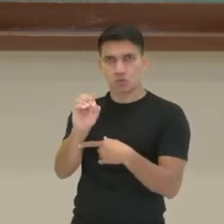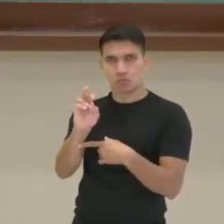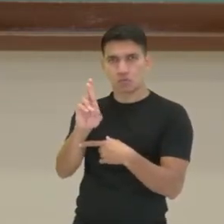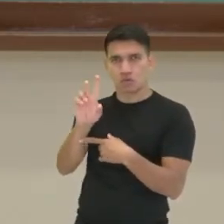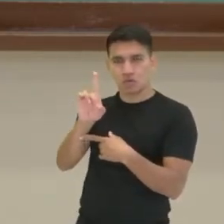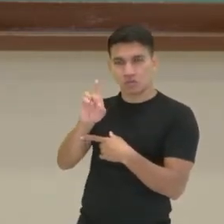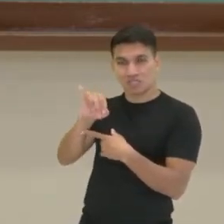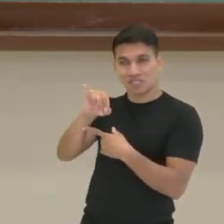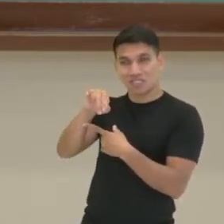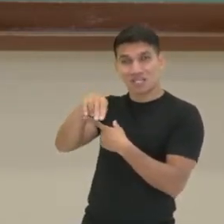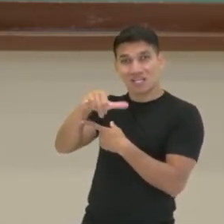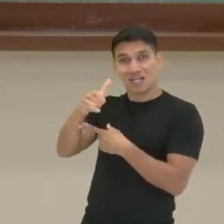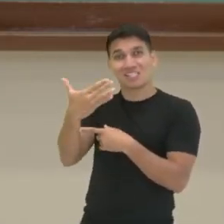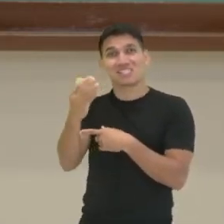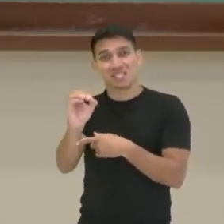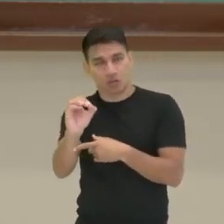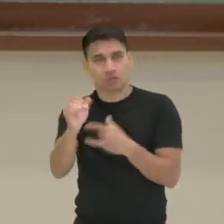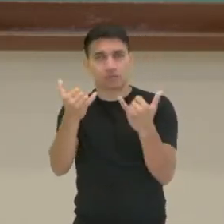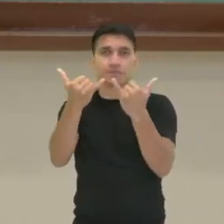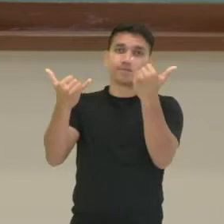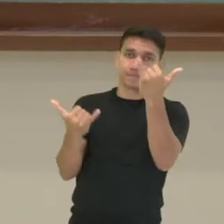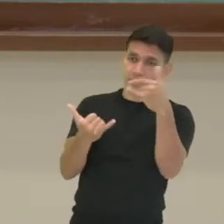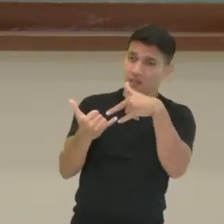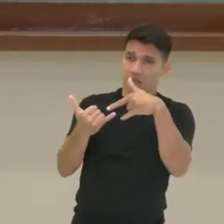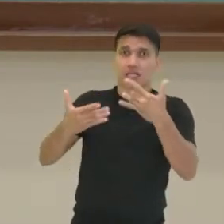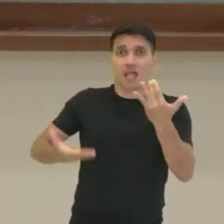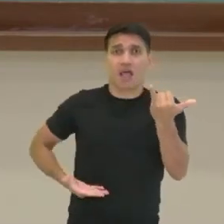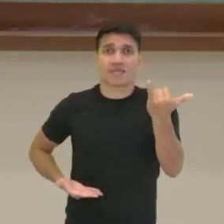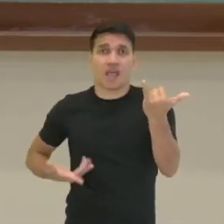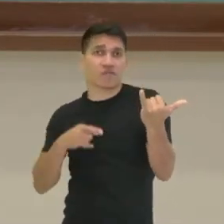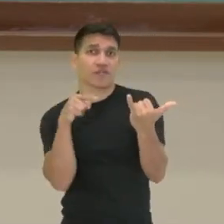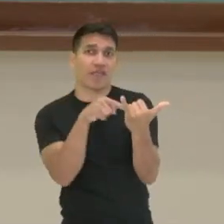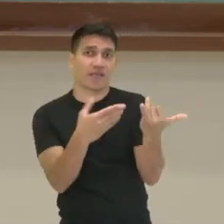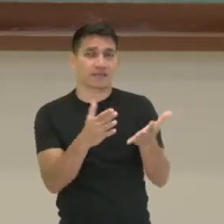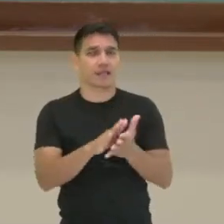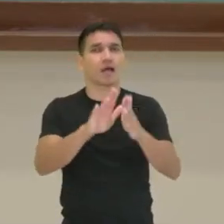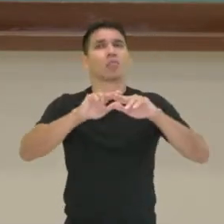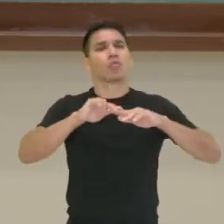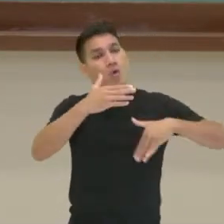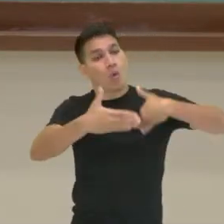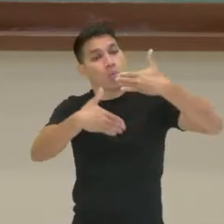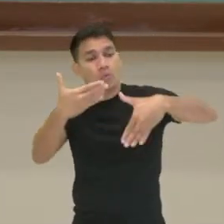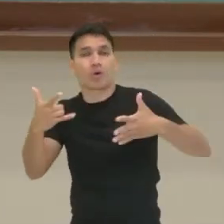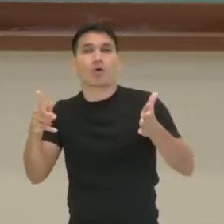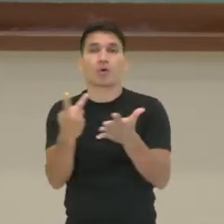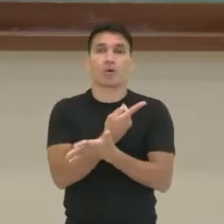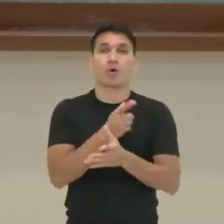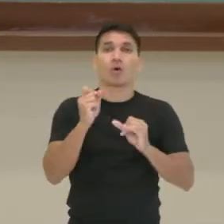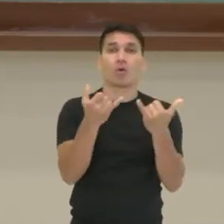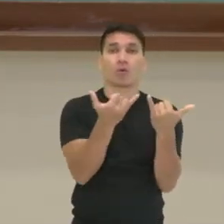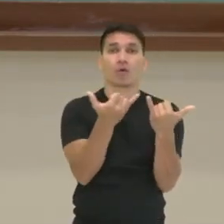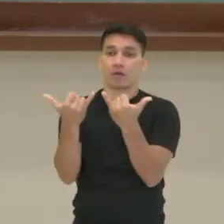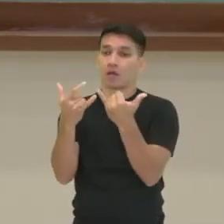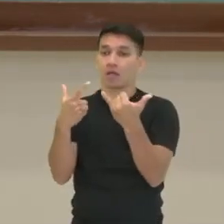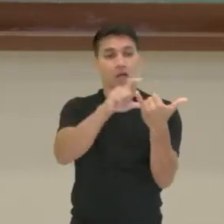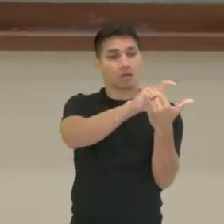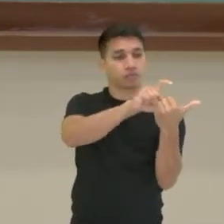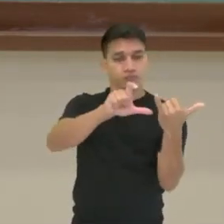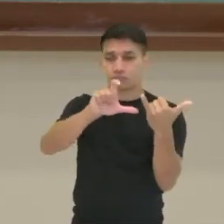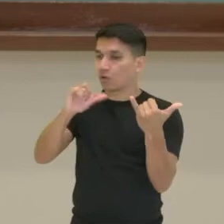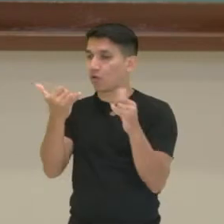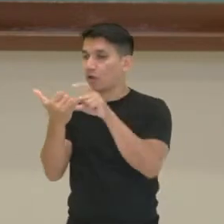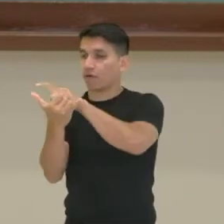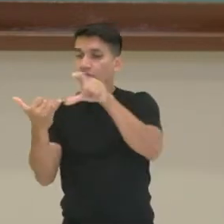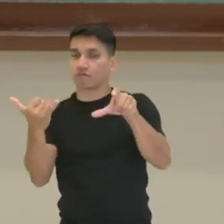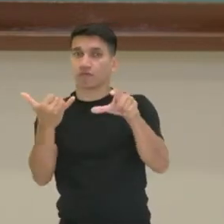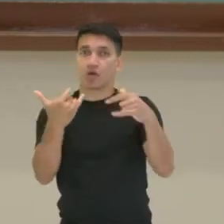palavrinha? Então, ele fala de subordinação. E o que é subordinação? É o processo em que uma oração exerce uma função sintática de